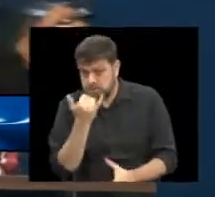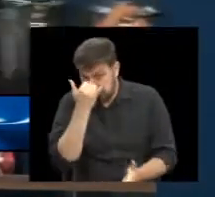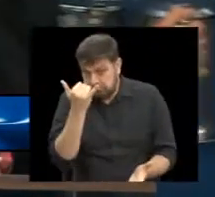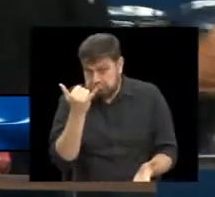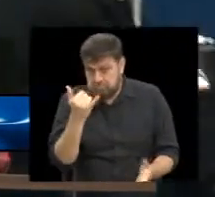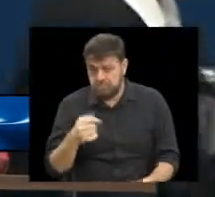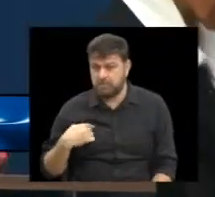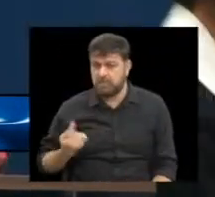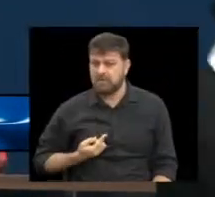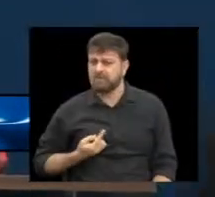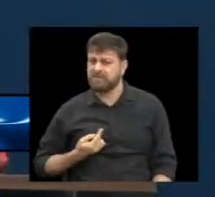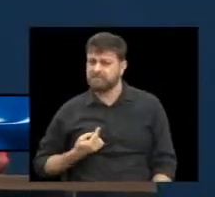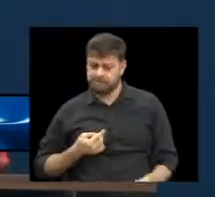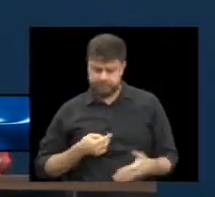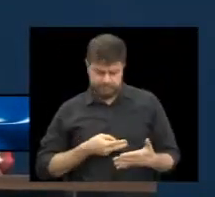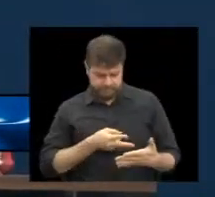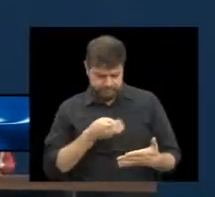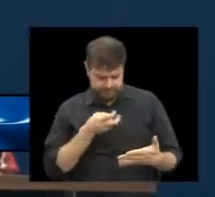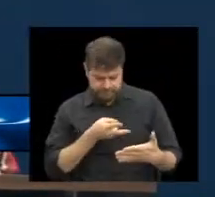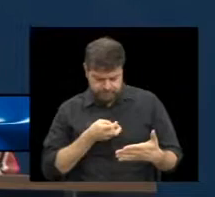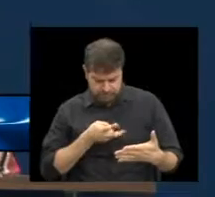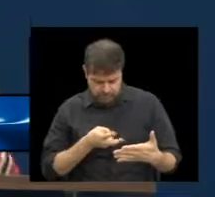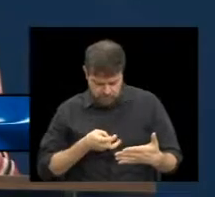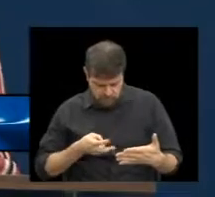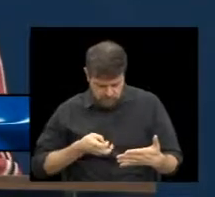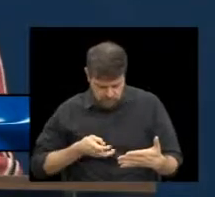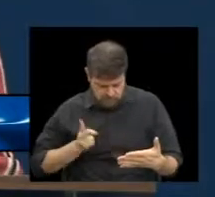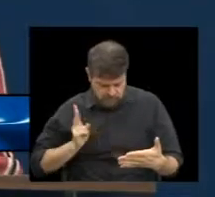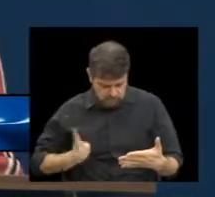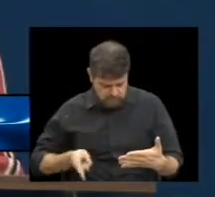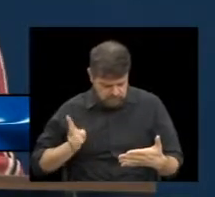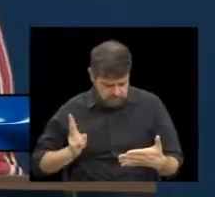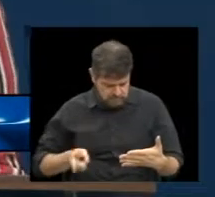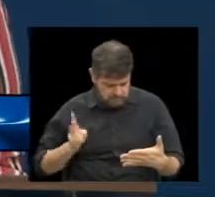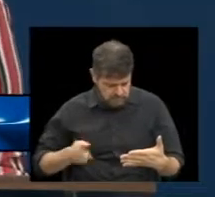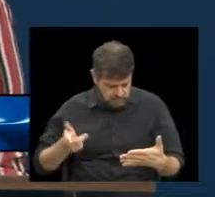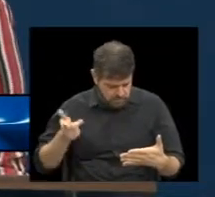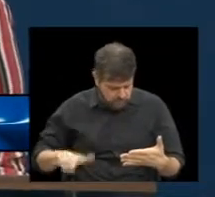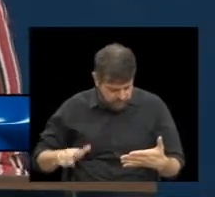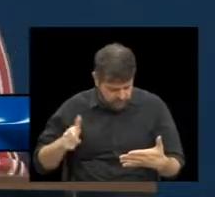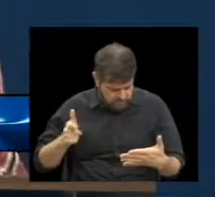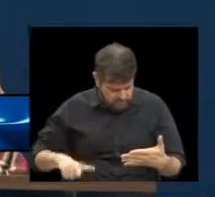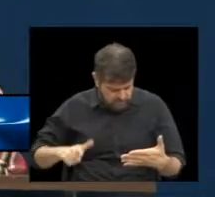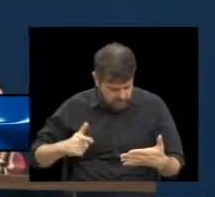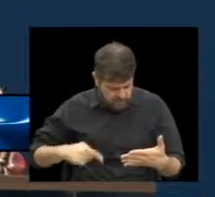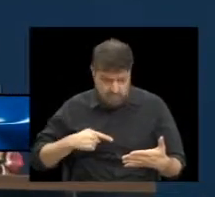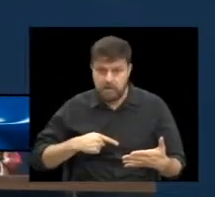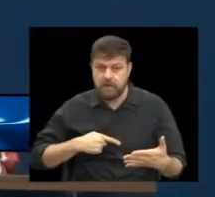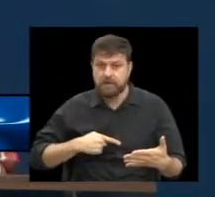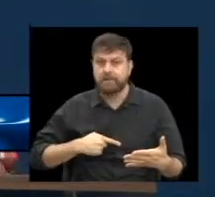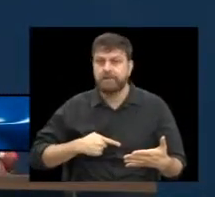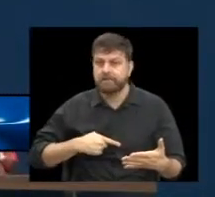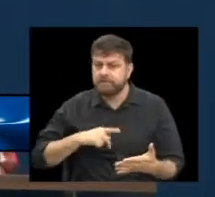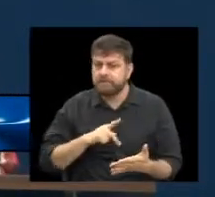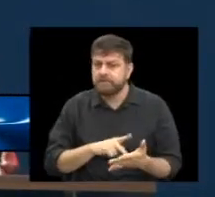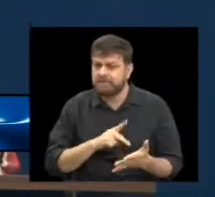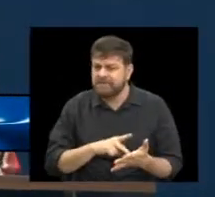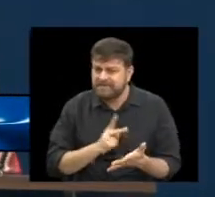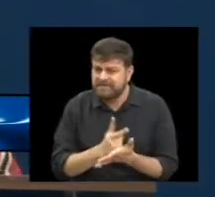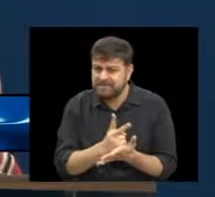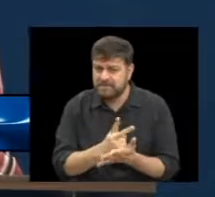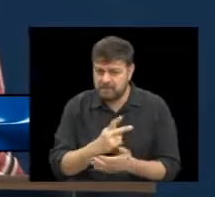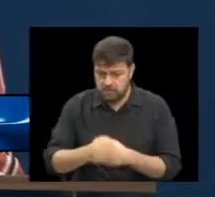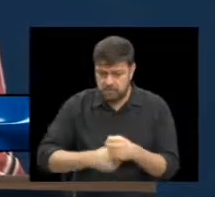o que a gente verifica olhando os dados é que esse é um erro sistemático, é um erro programado. Então, em 2013,